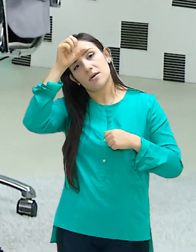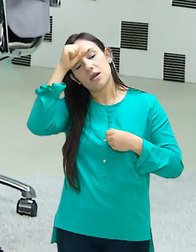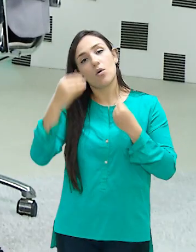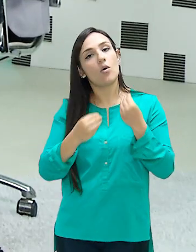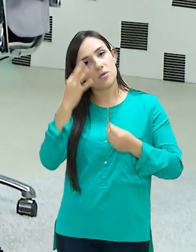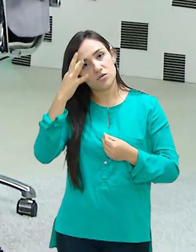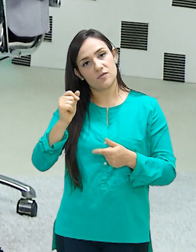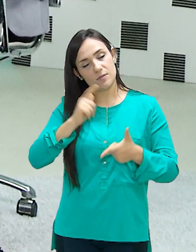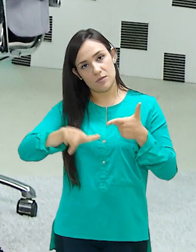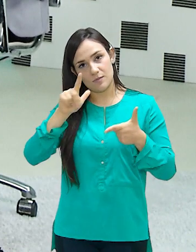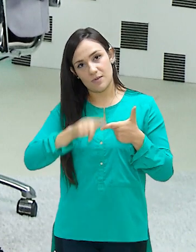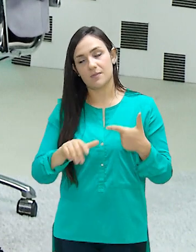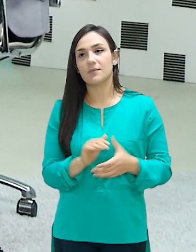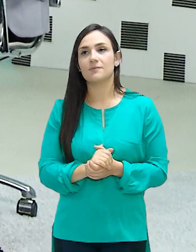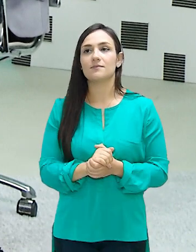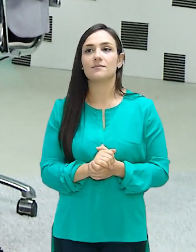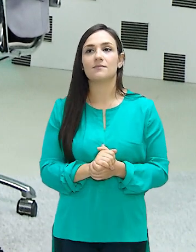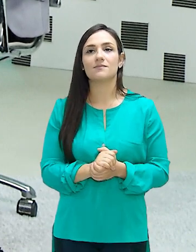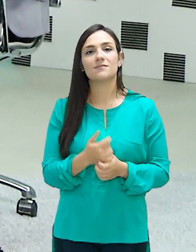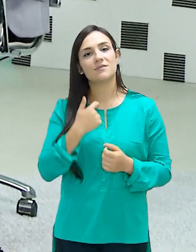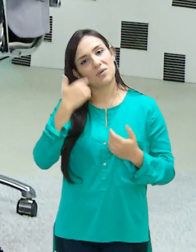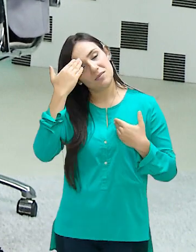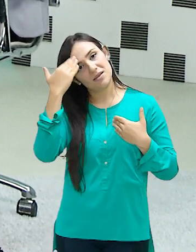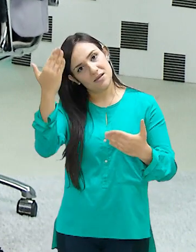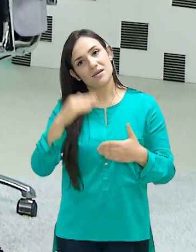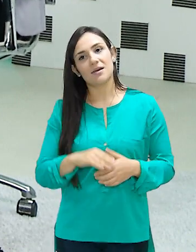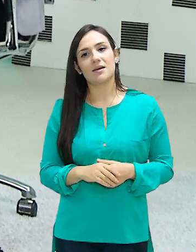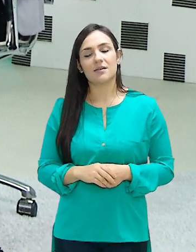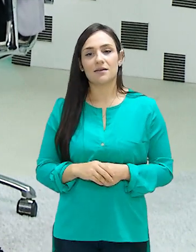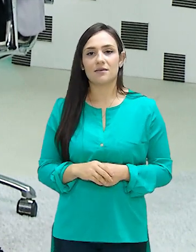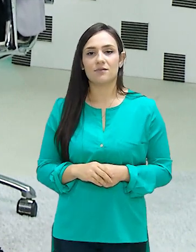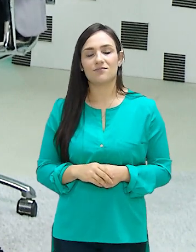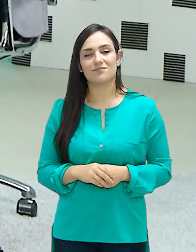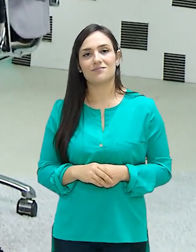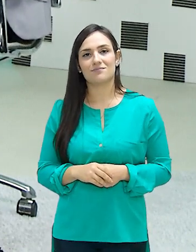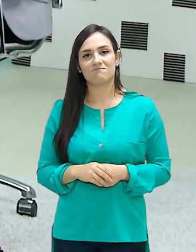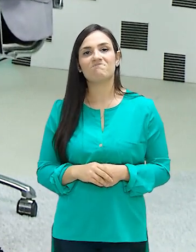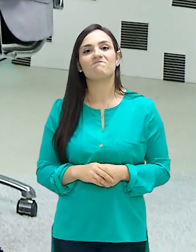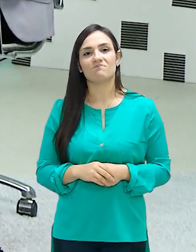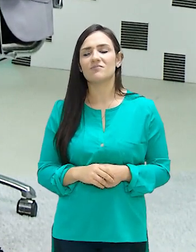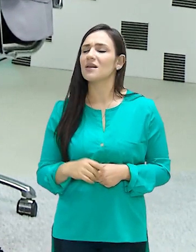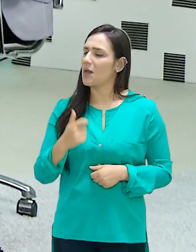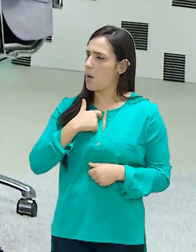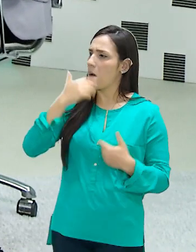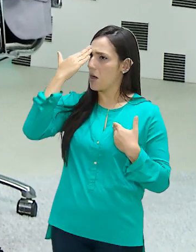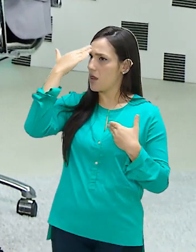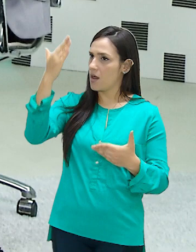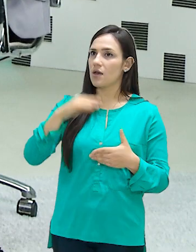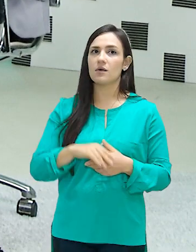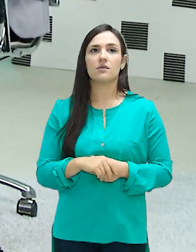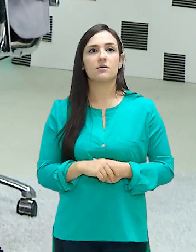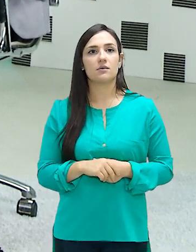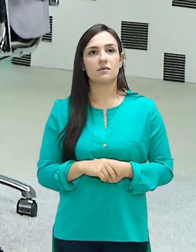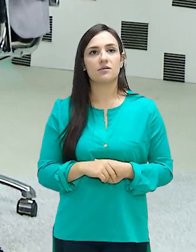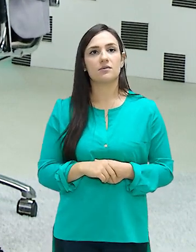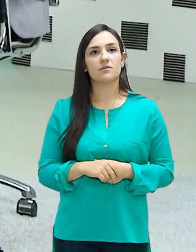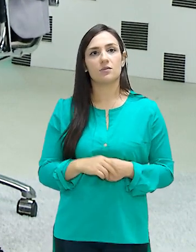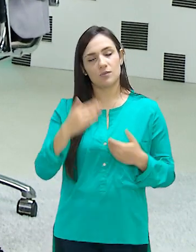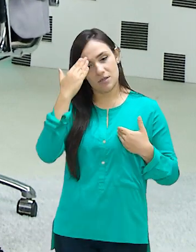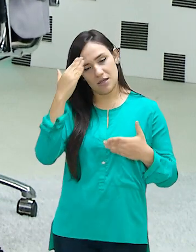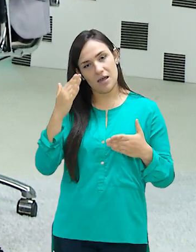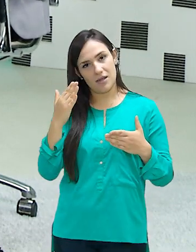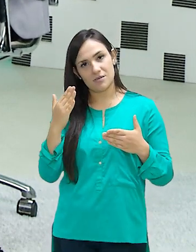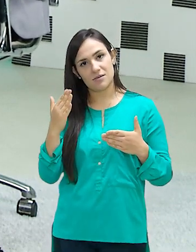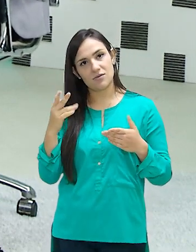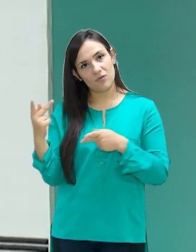isso. Muito obrigado. Muito obrigado. Eu que agradeço, quero agradecer imensamente de estar aqui e agradecer pelo